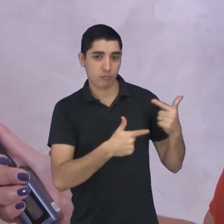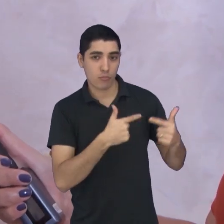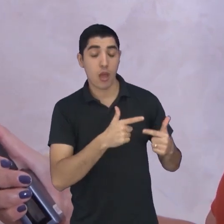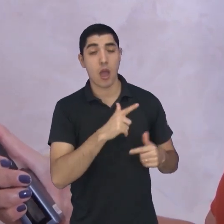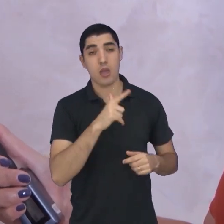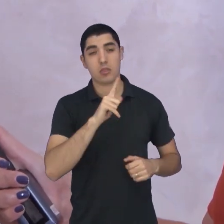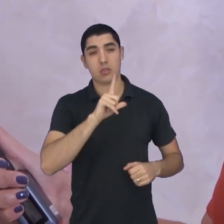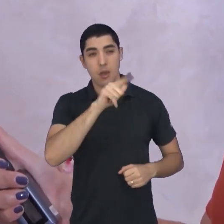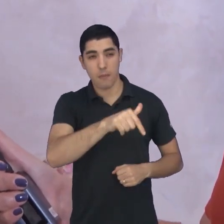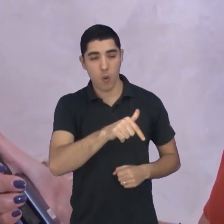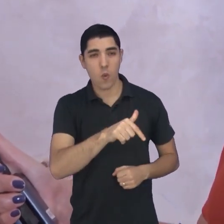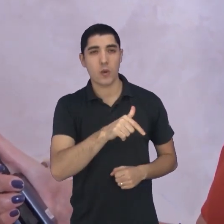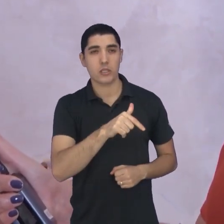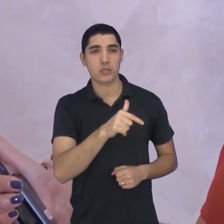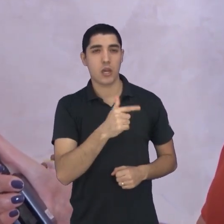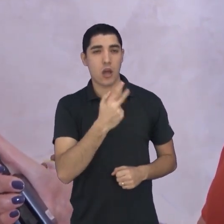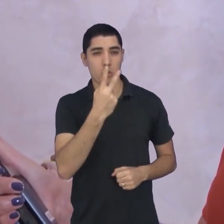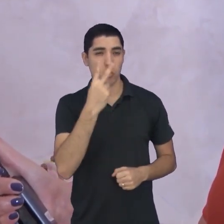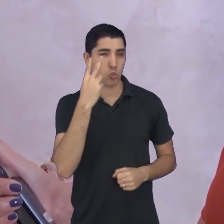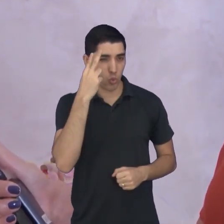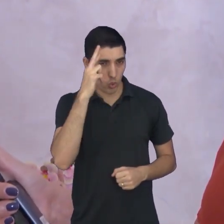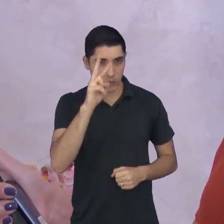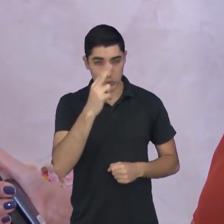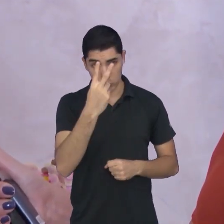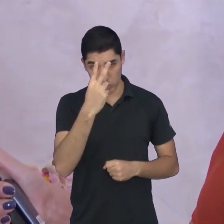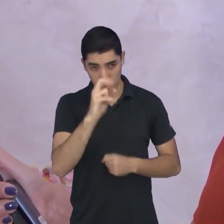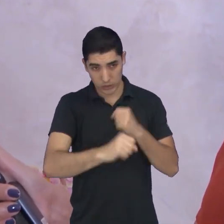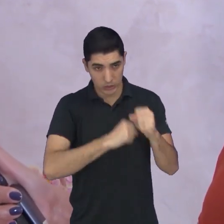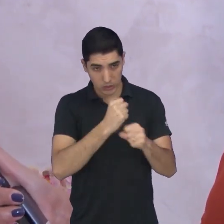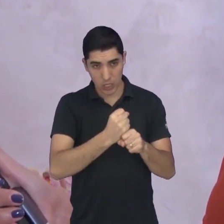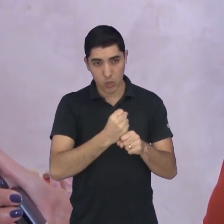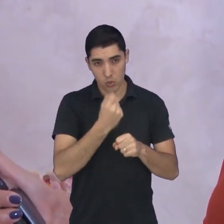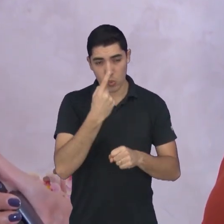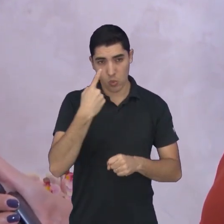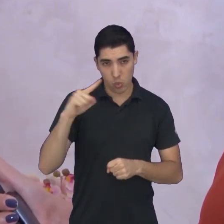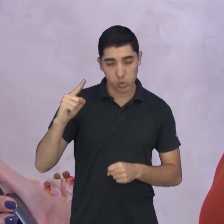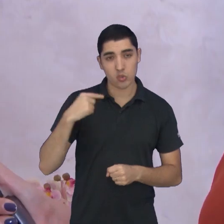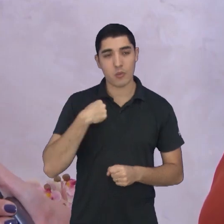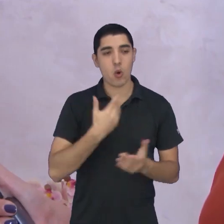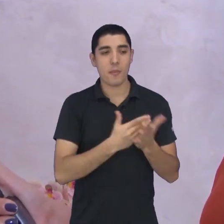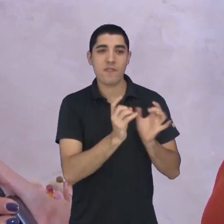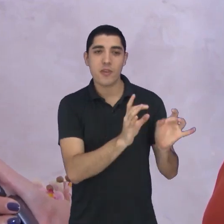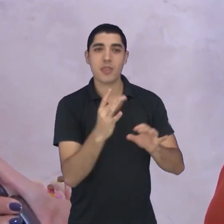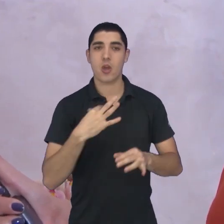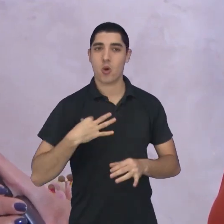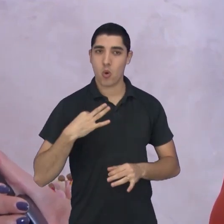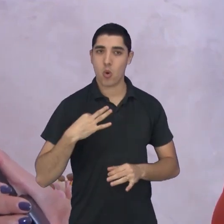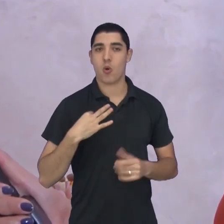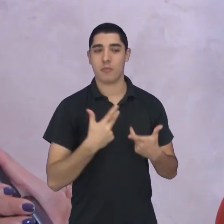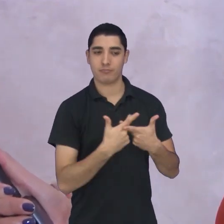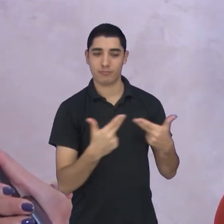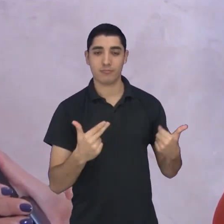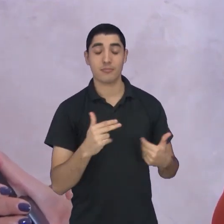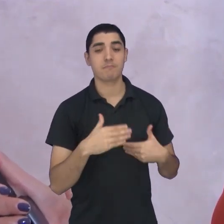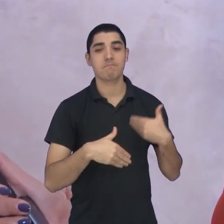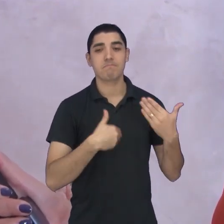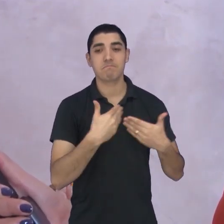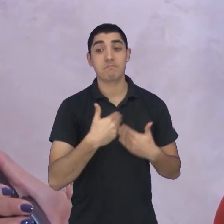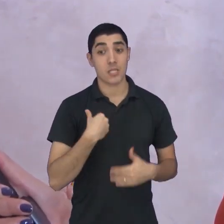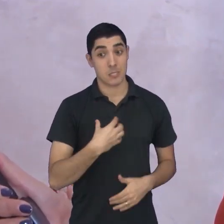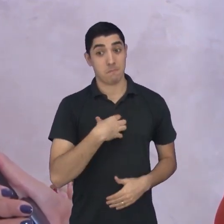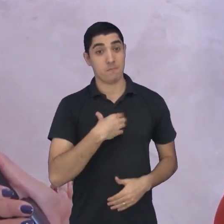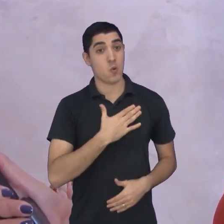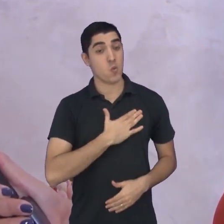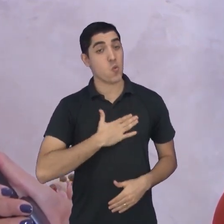eu sair, eu comecei a empreender vendendo roupas, malinhas, deliveries, né? E aí foi aumentando aquela vontade de viver daquilo,